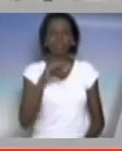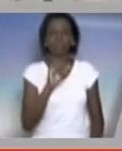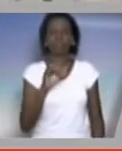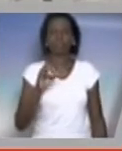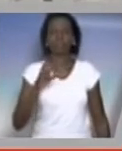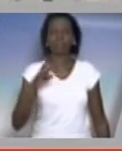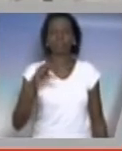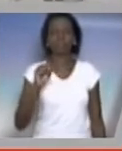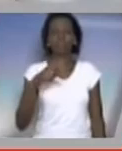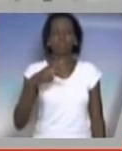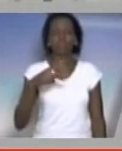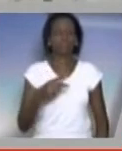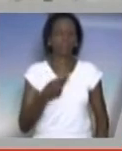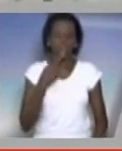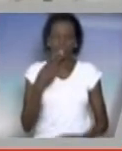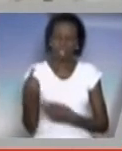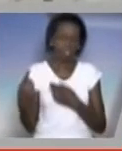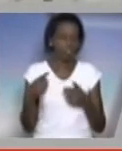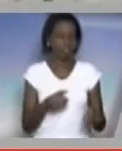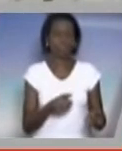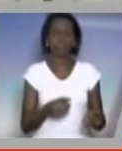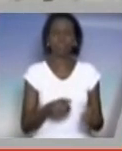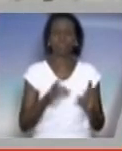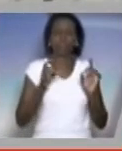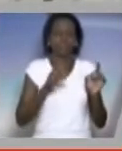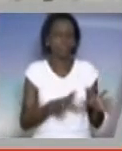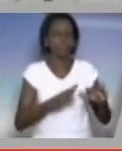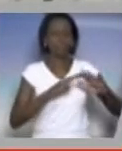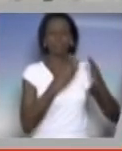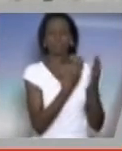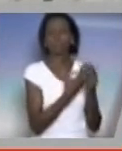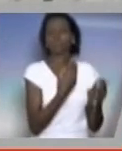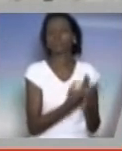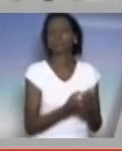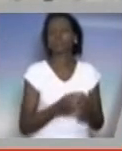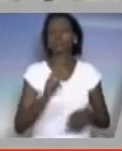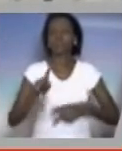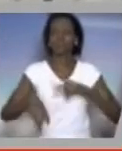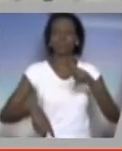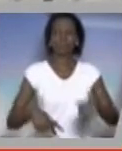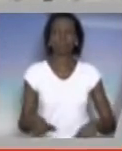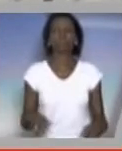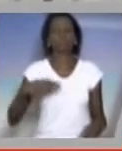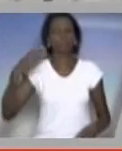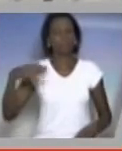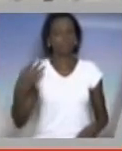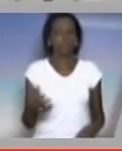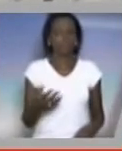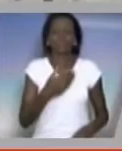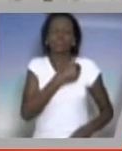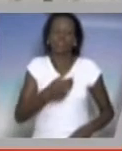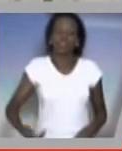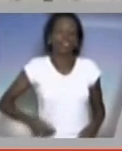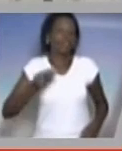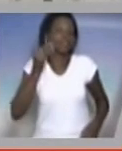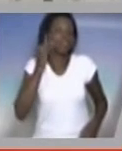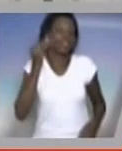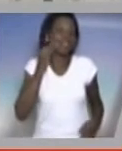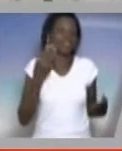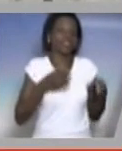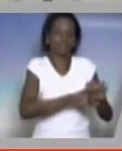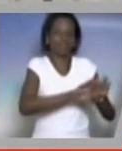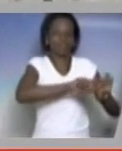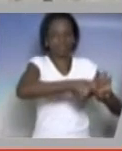o sucateamento, a destruição da escola pública. Depois nós tivemos a tentativa do governo de